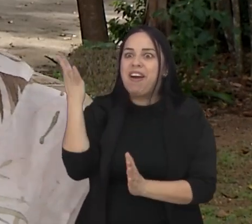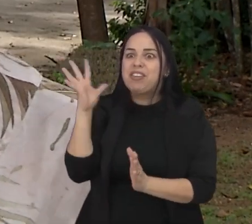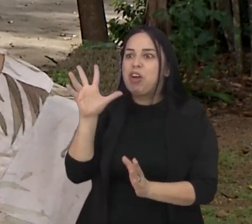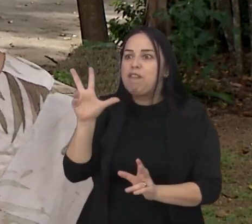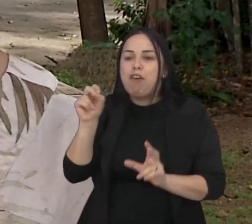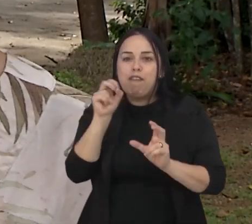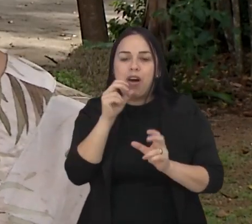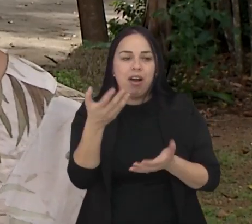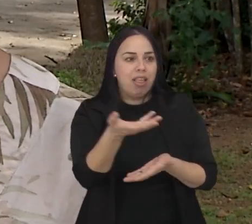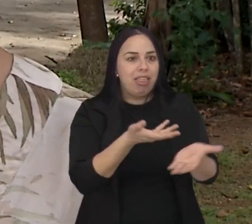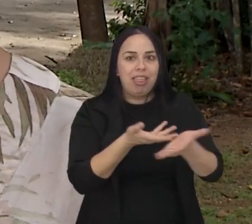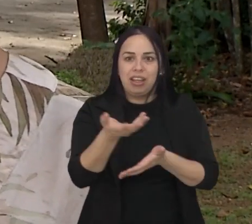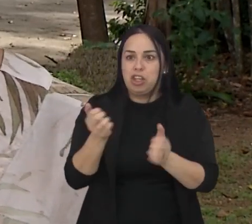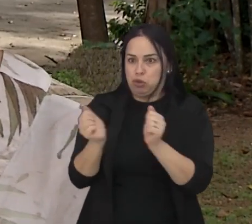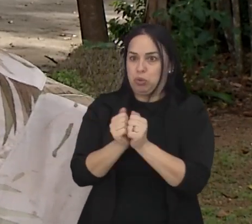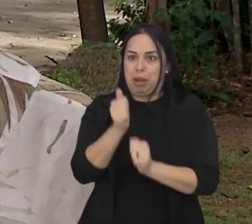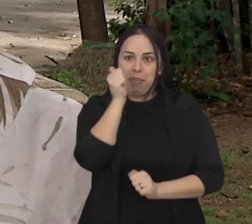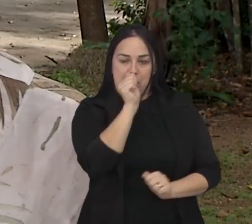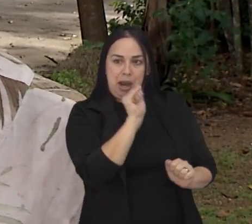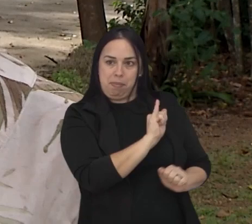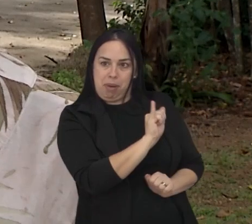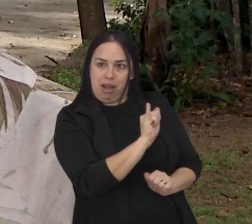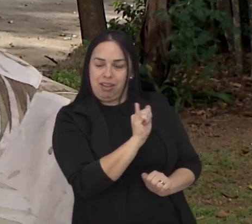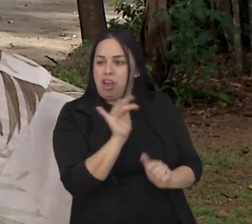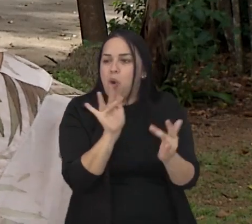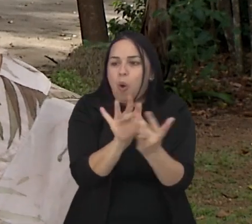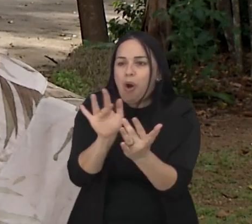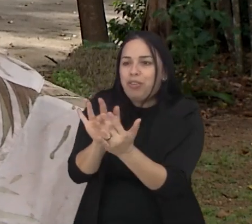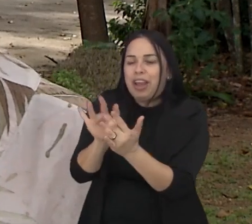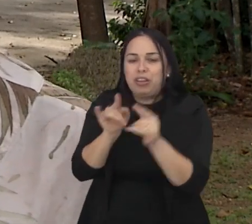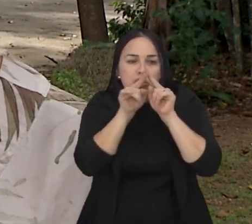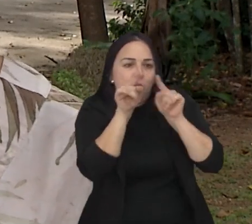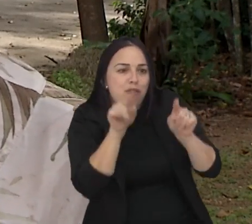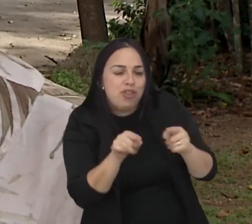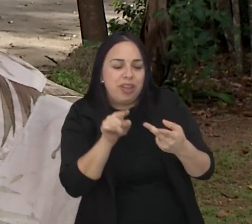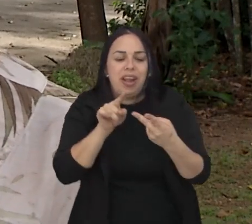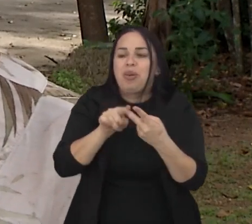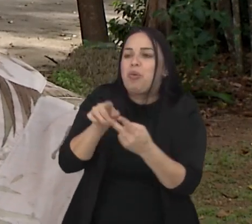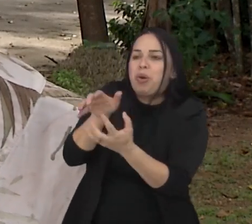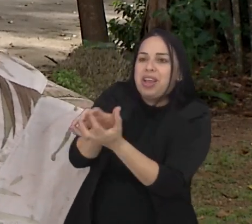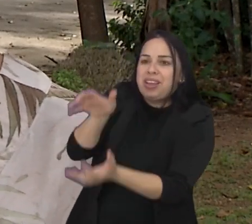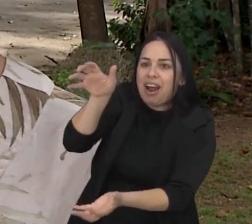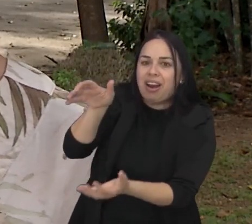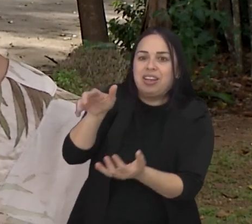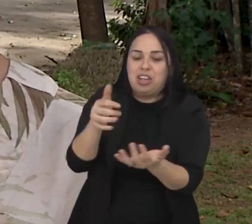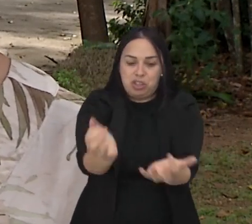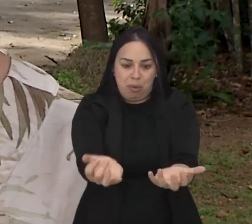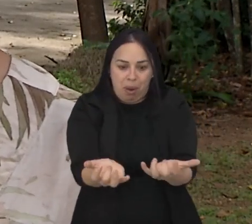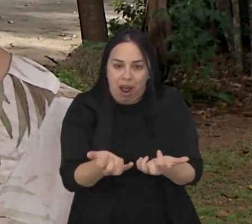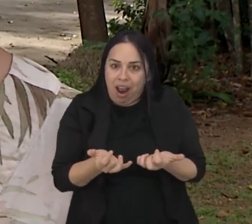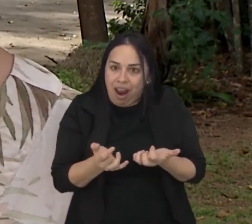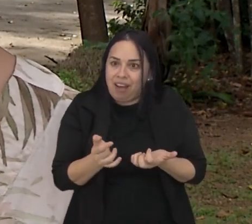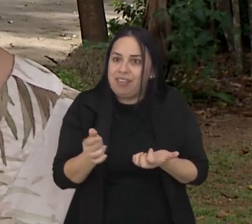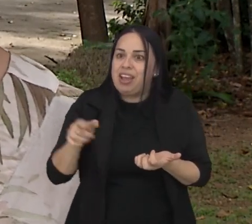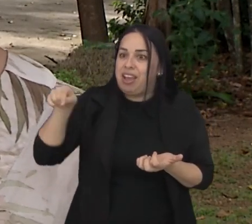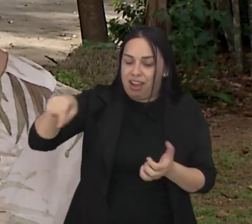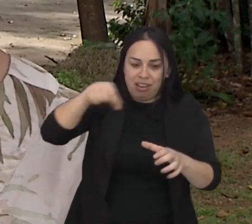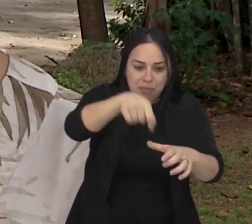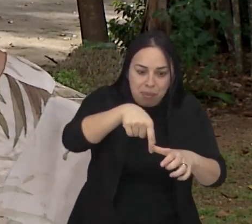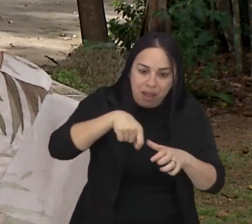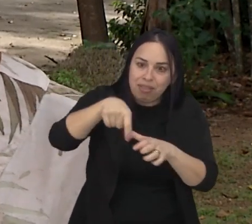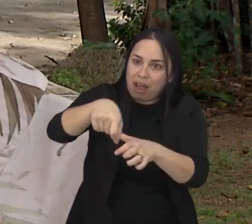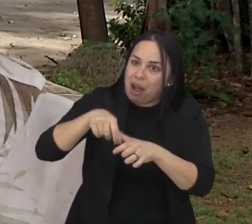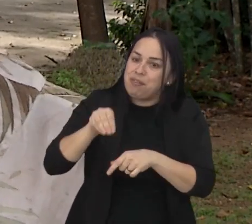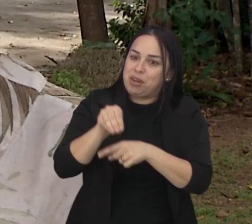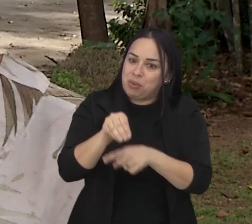aqui e a gente interagia. Eu e meu irmão, a gente interagia com todo mundo, com os funcionários, com os idosos. Tinha uma horta em que os idosos